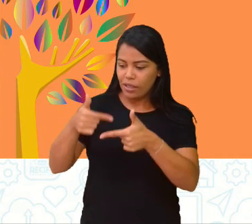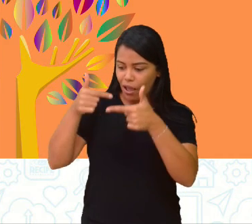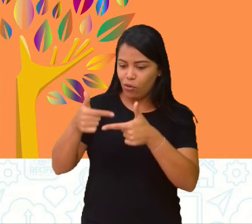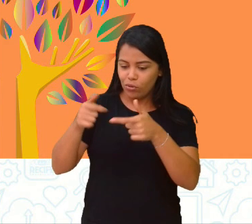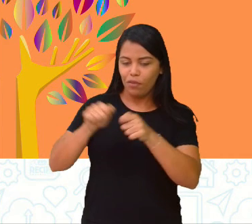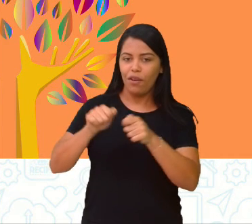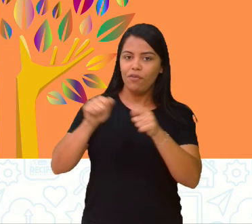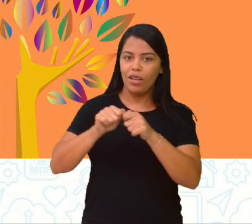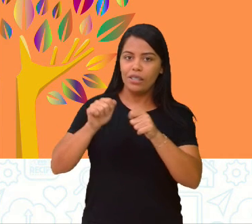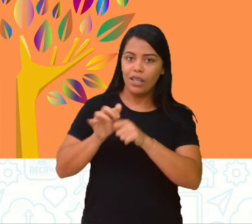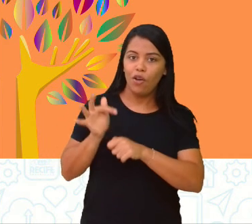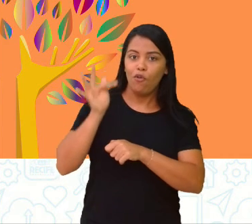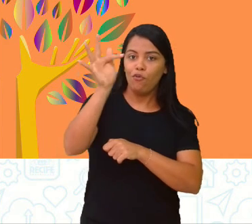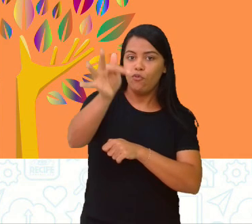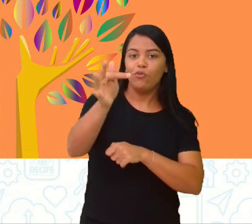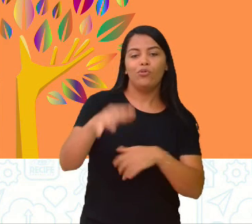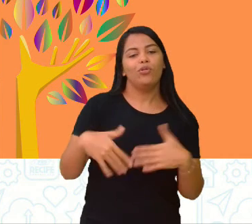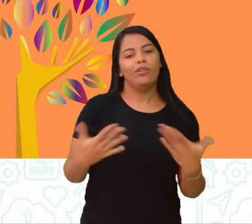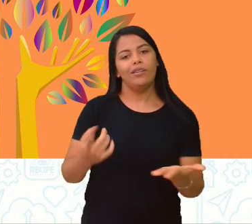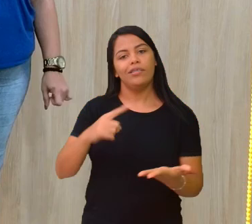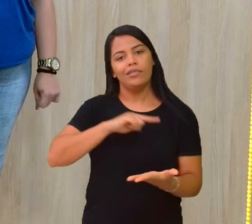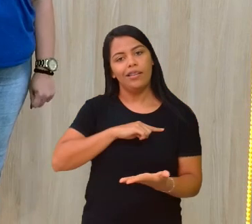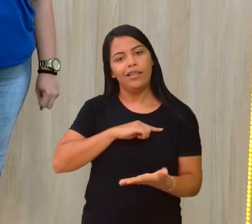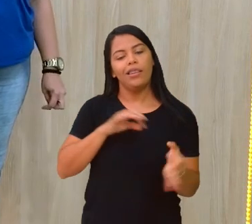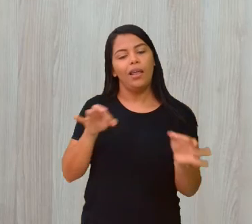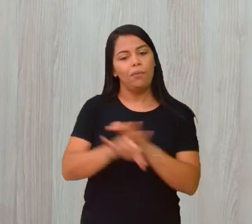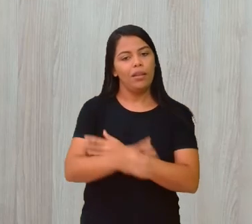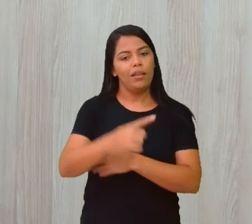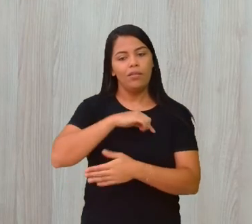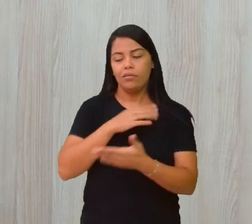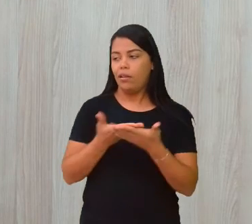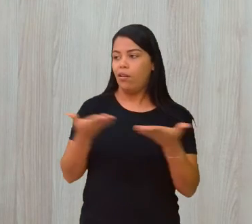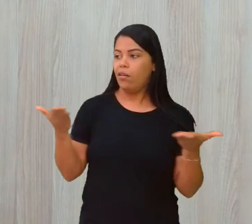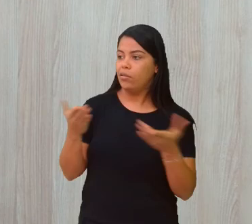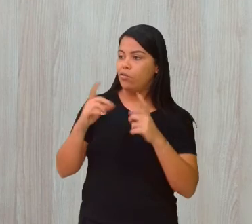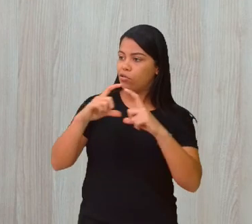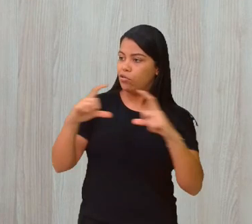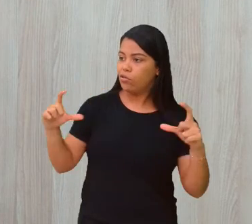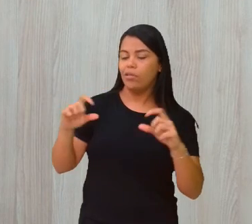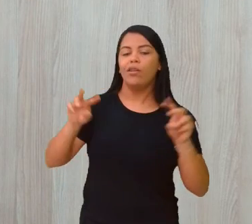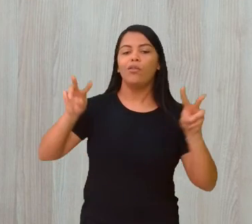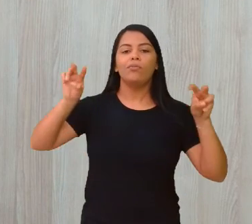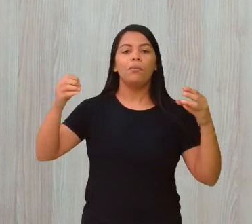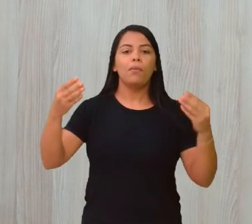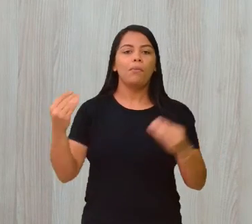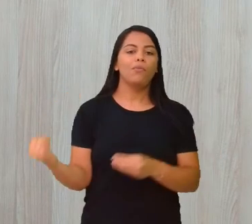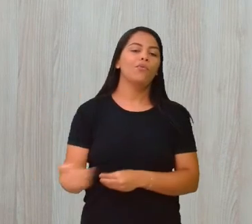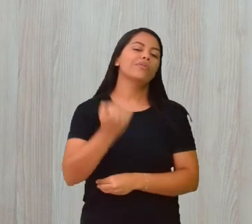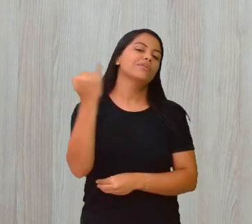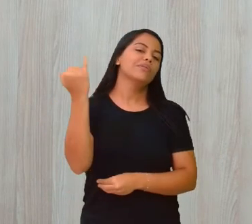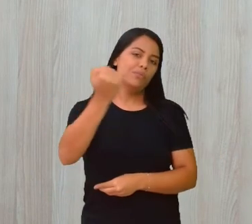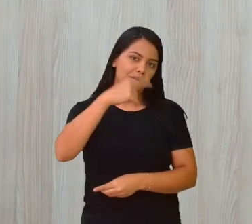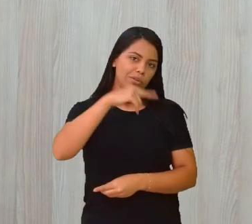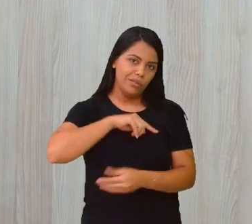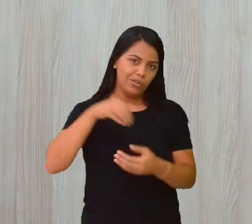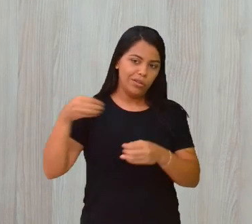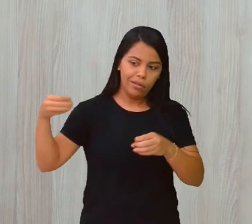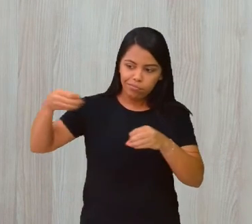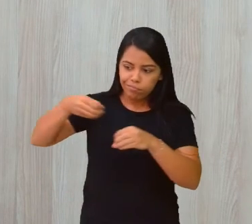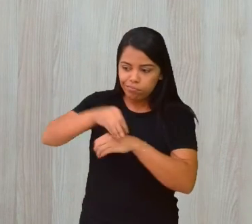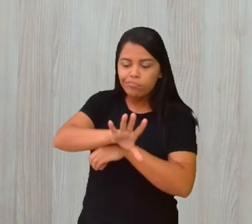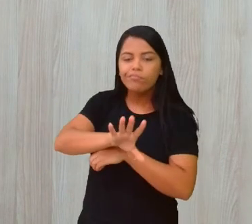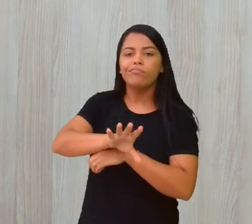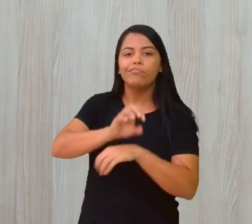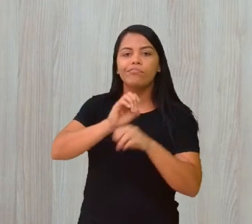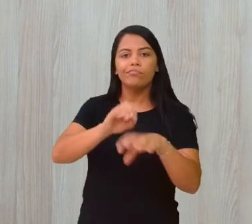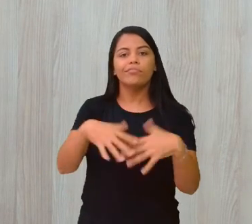prof, que a gente vai encerrar nossa aula de hoje. Exatamente, né? Assunto super importante da gente conversar, né?